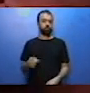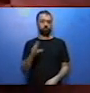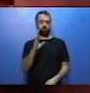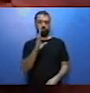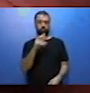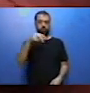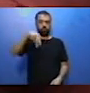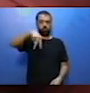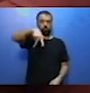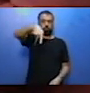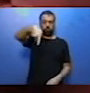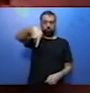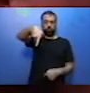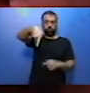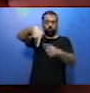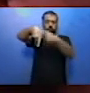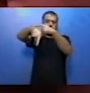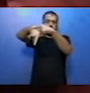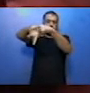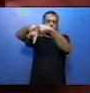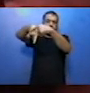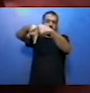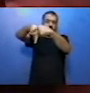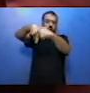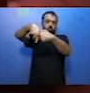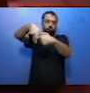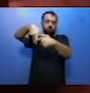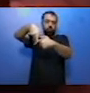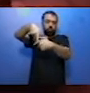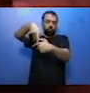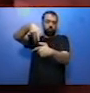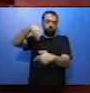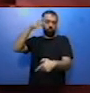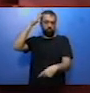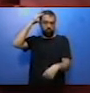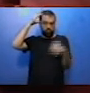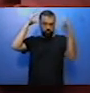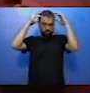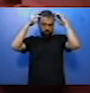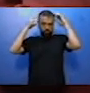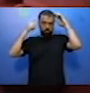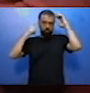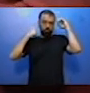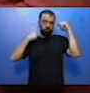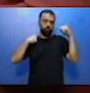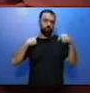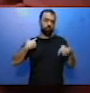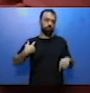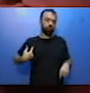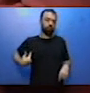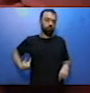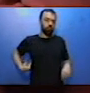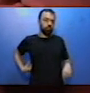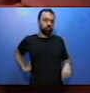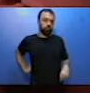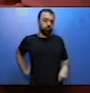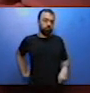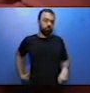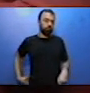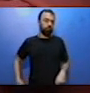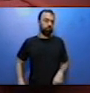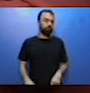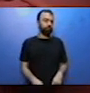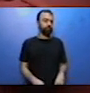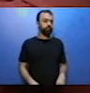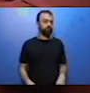gelada tá linha imaginária começaria no centro do crânio passando pela orelha pelo pescoço no fim da coluna no